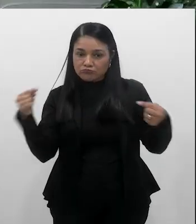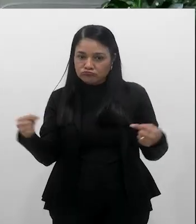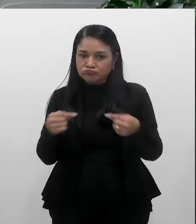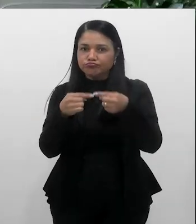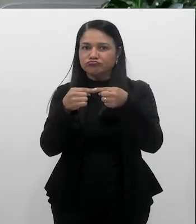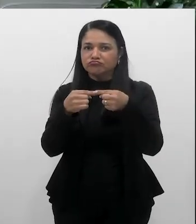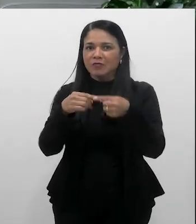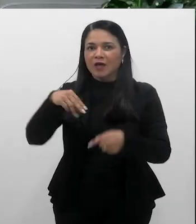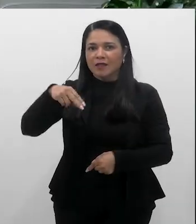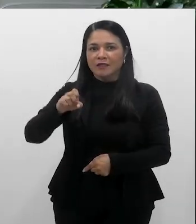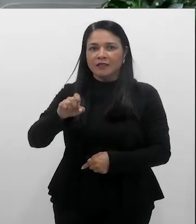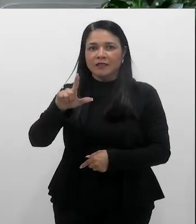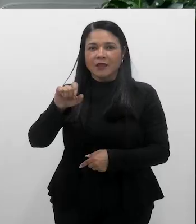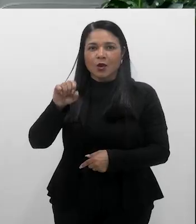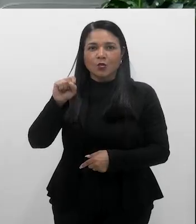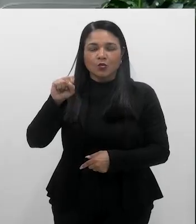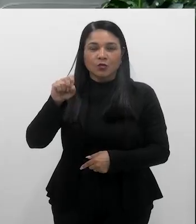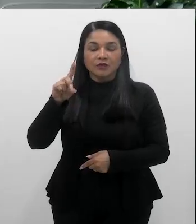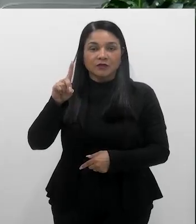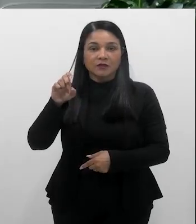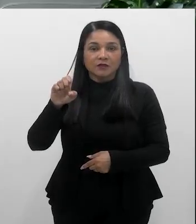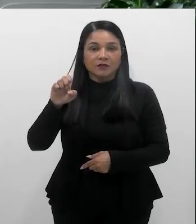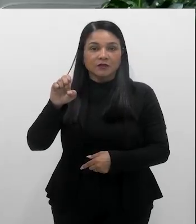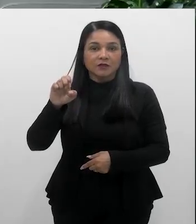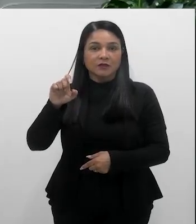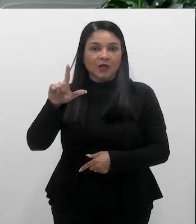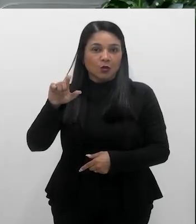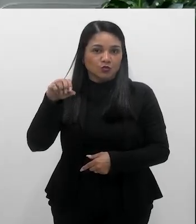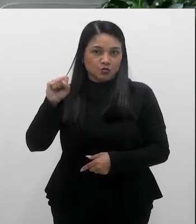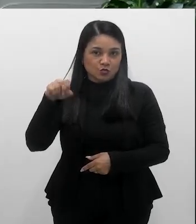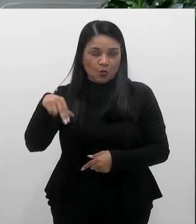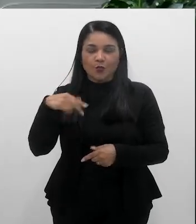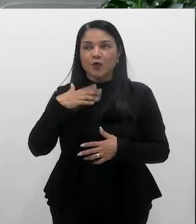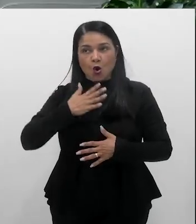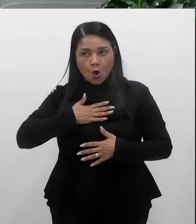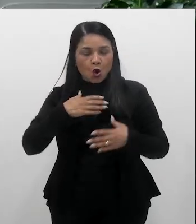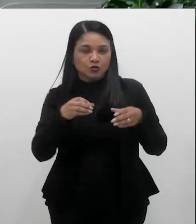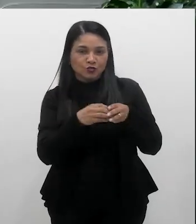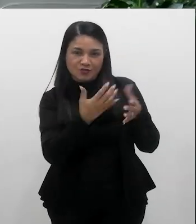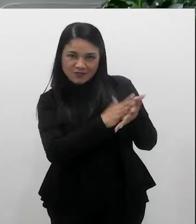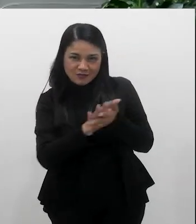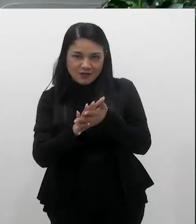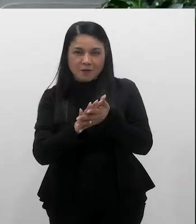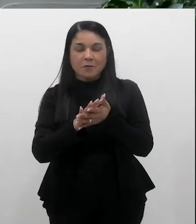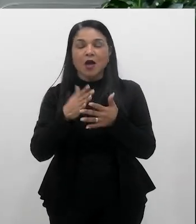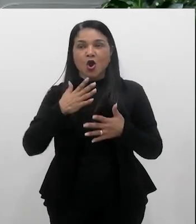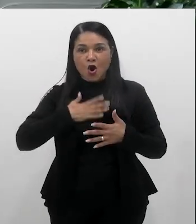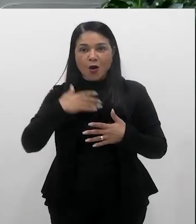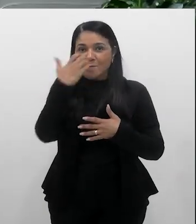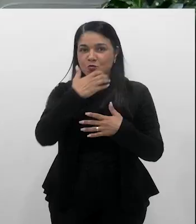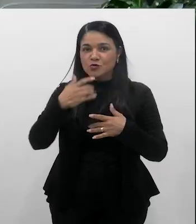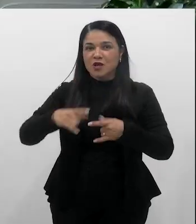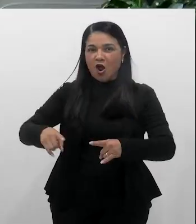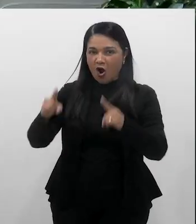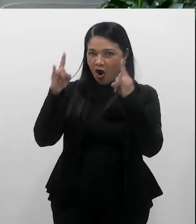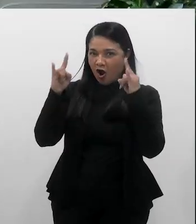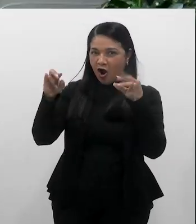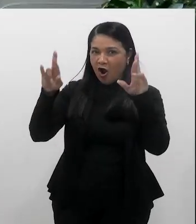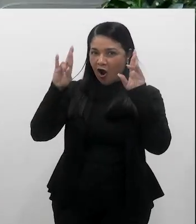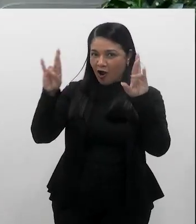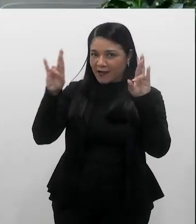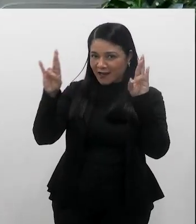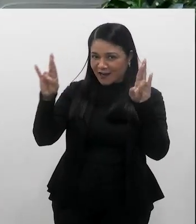Sim. Eu gosto do samba. Eu gosto de música. Desde o Rock in Rio até a escola